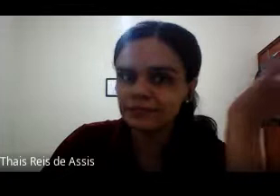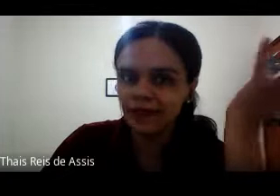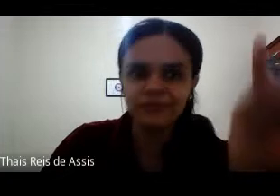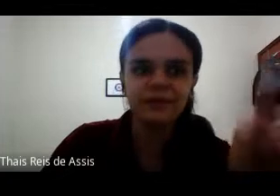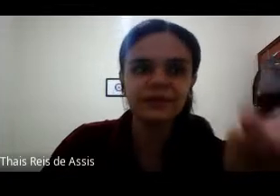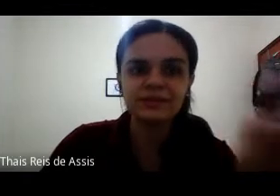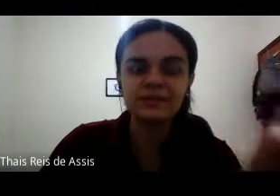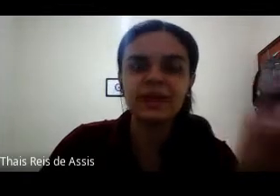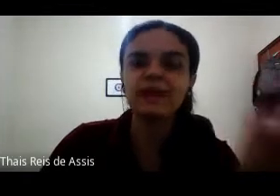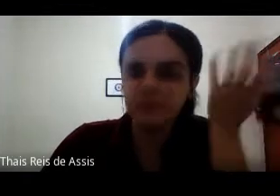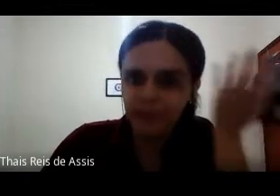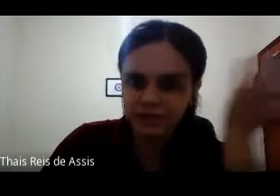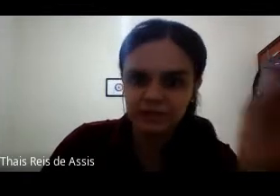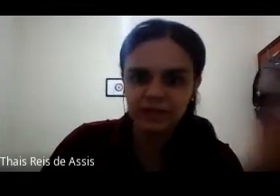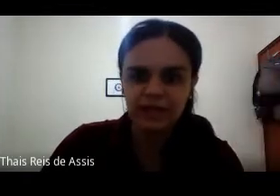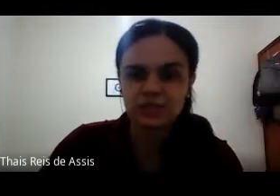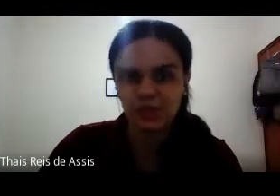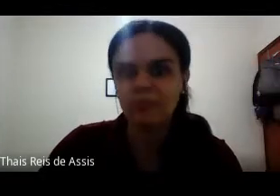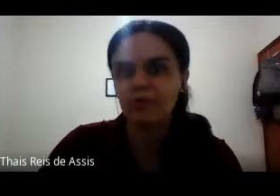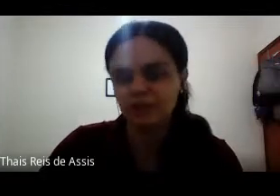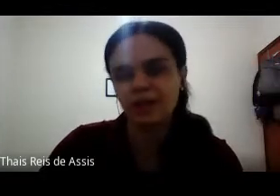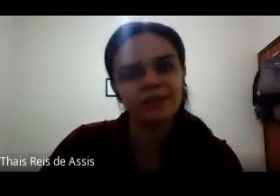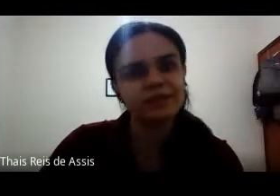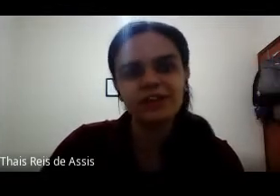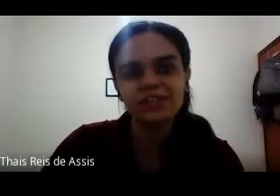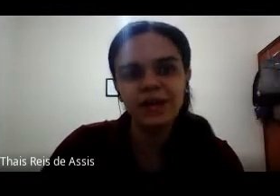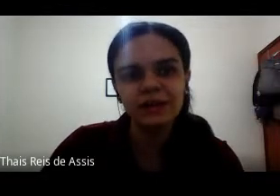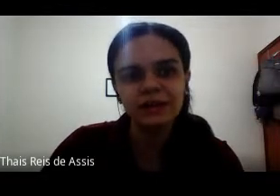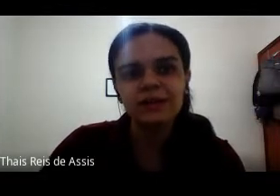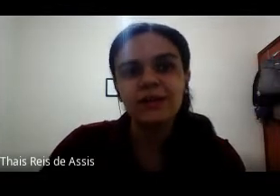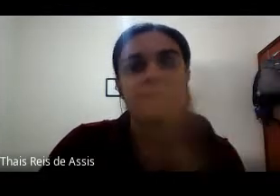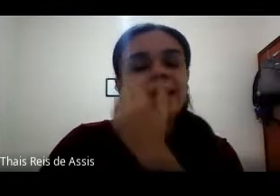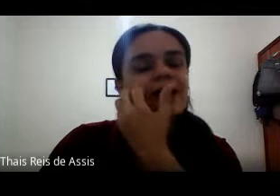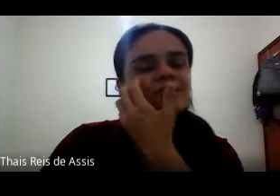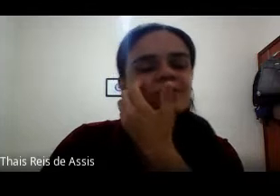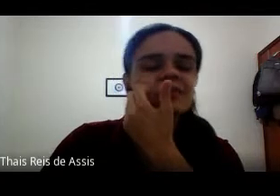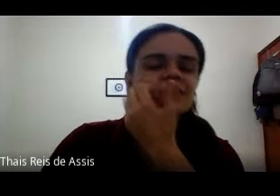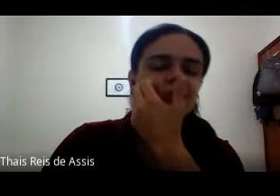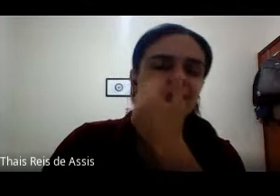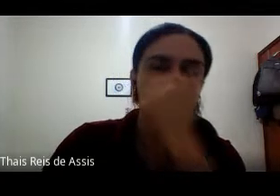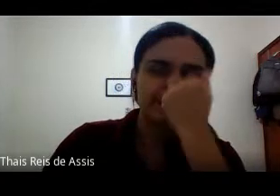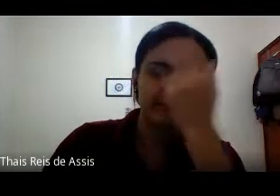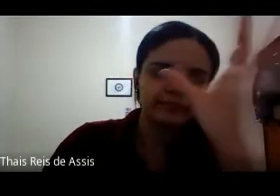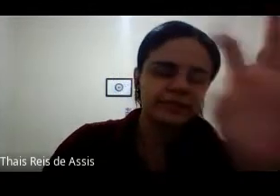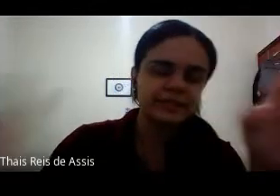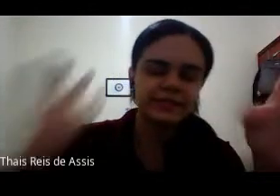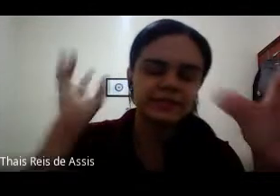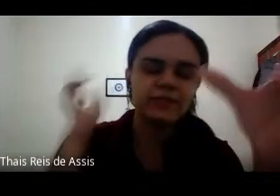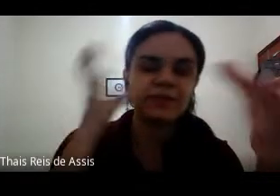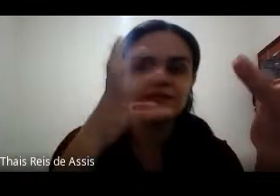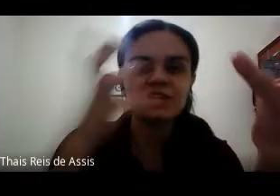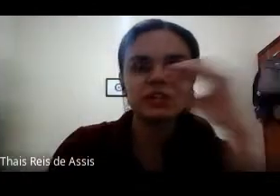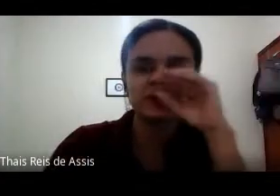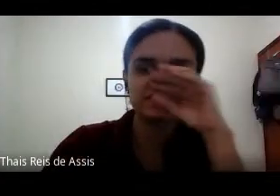A informação, se eu quiser informação na internet que comprove que a Terra é plana, eu vou achar. Mas o que é o papel dessa questão